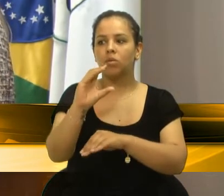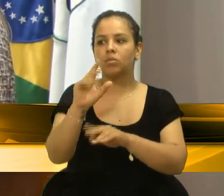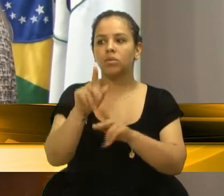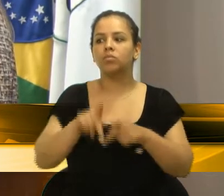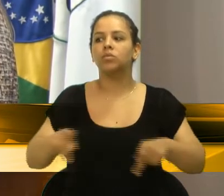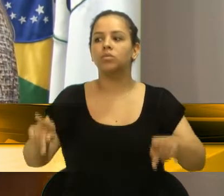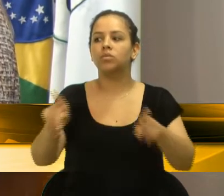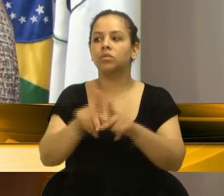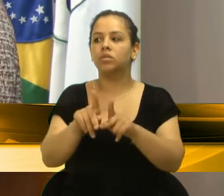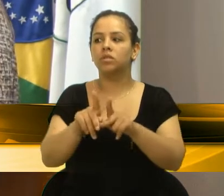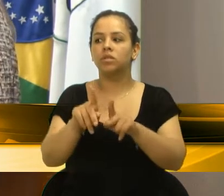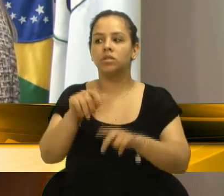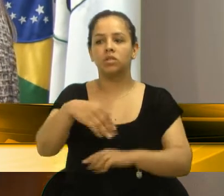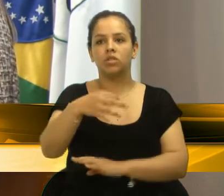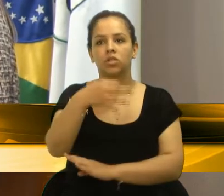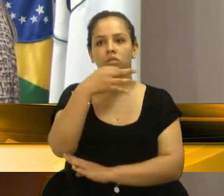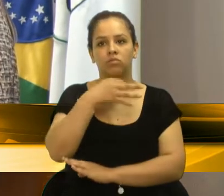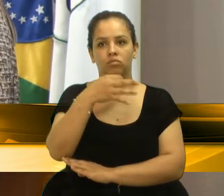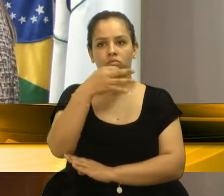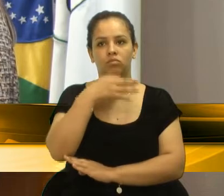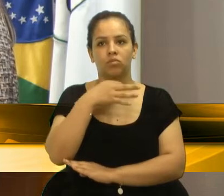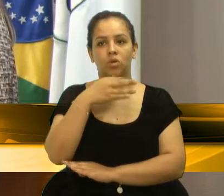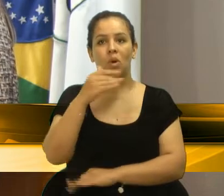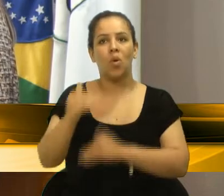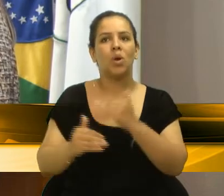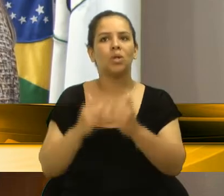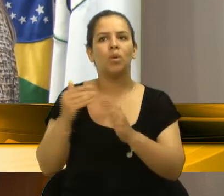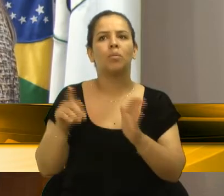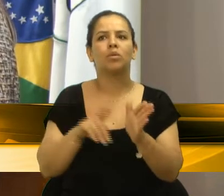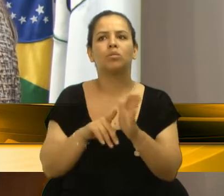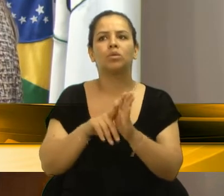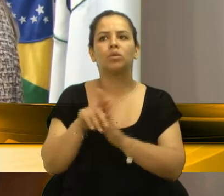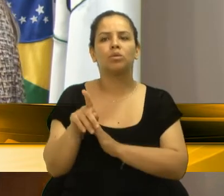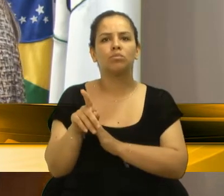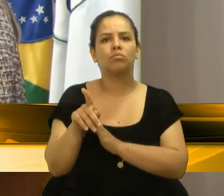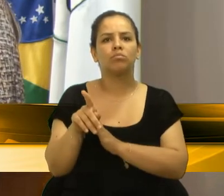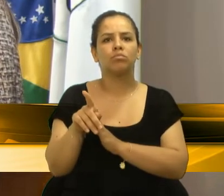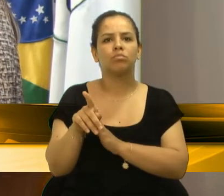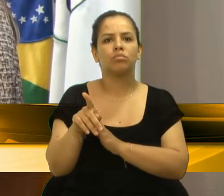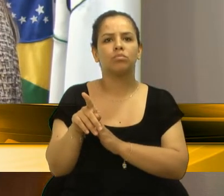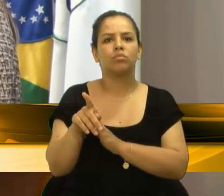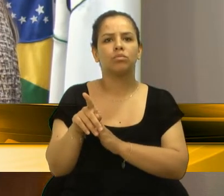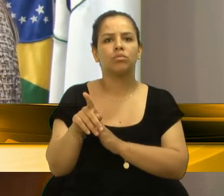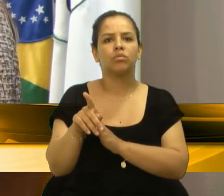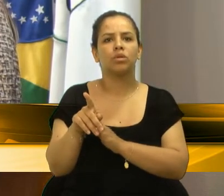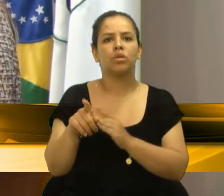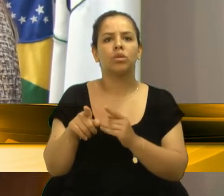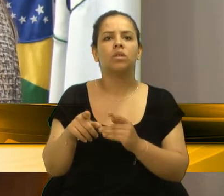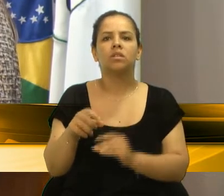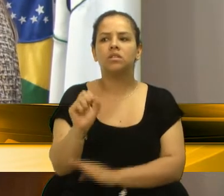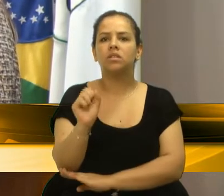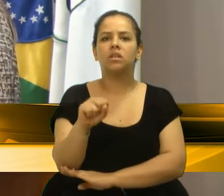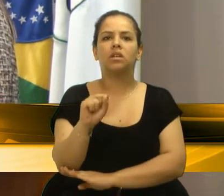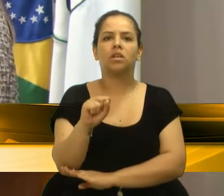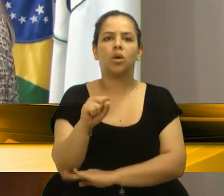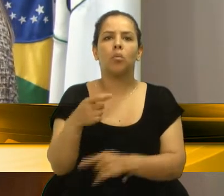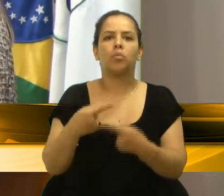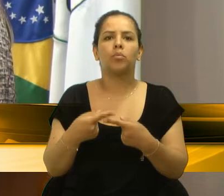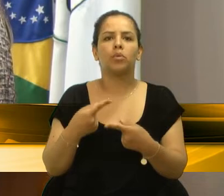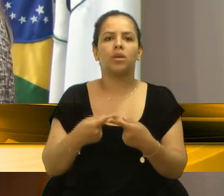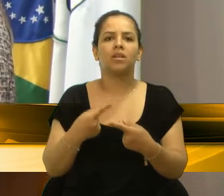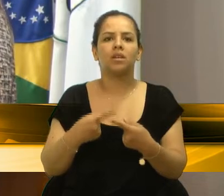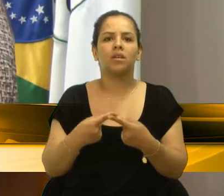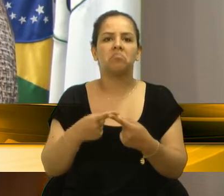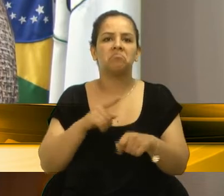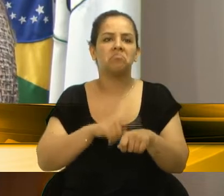de Caxias do Sul. Quando questionado pela defesa sobre se em algum momento foi constatado